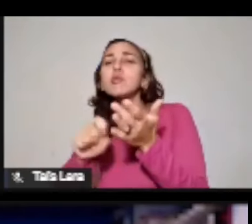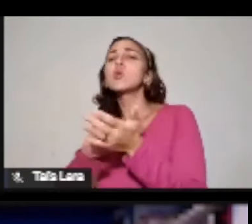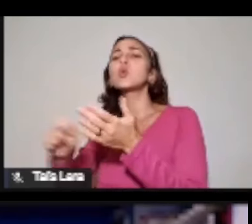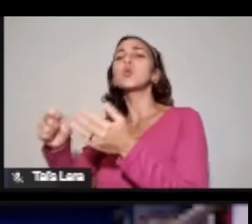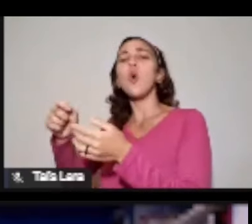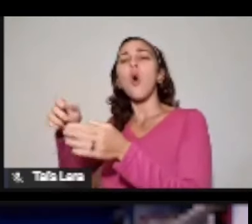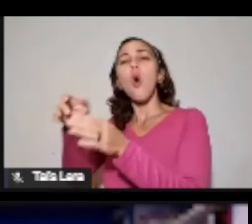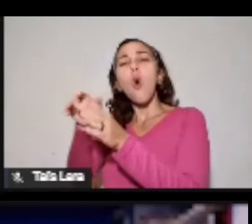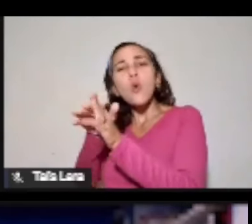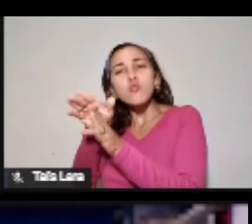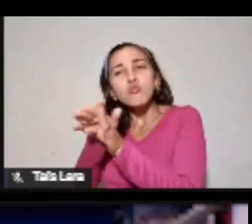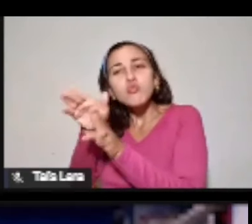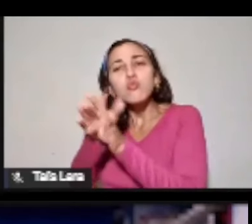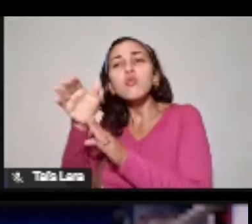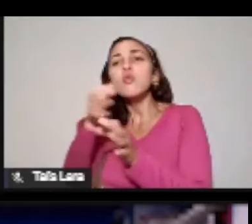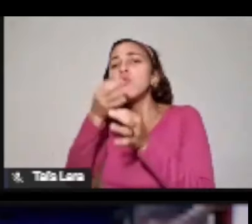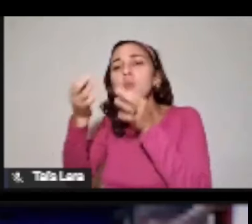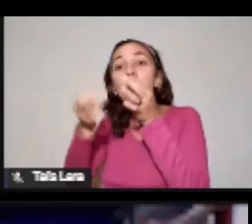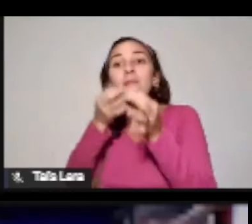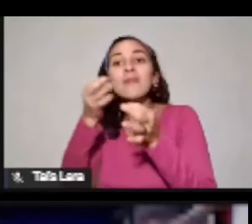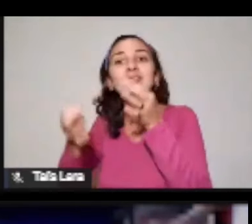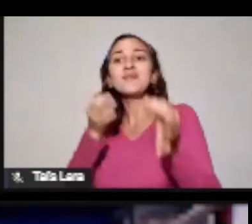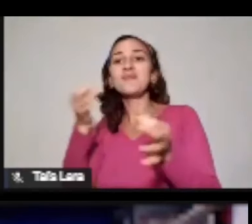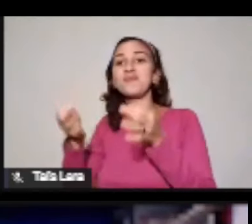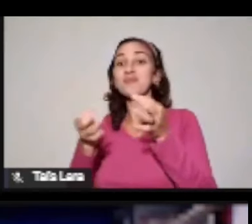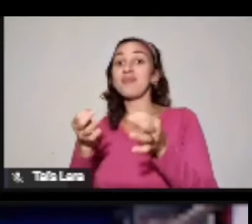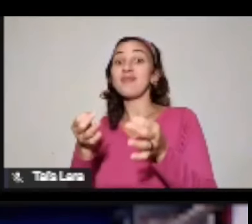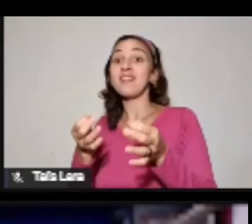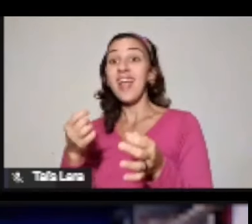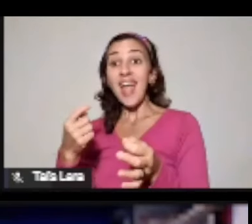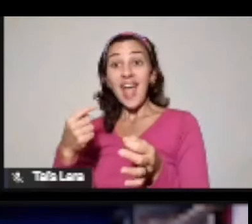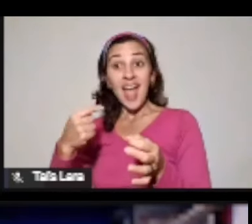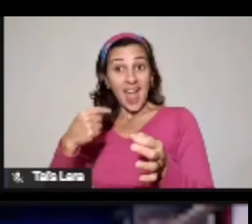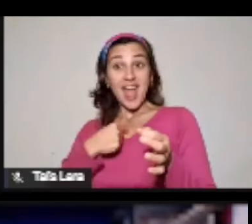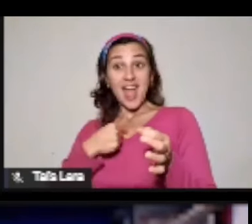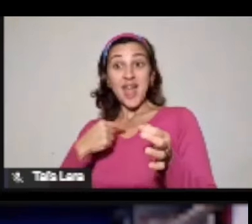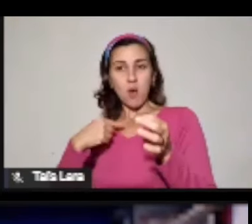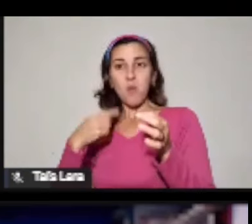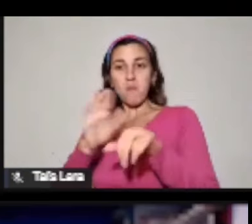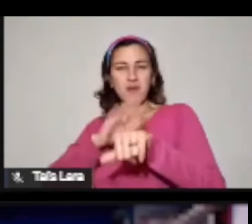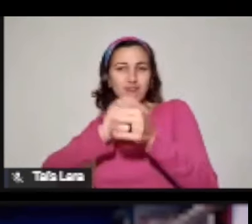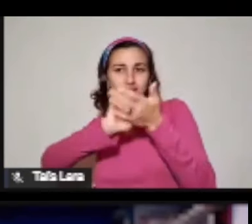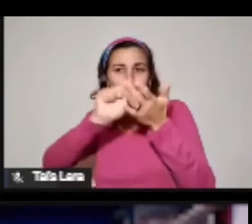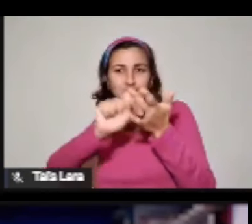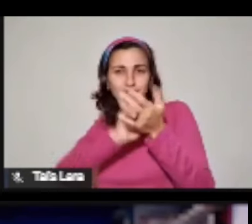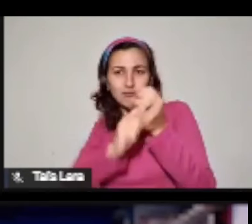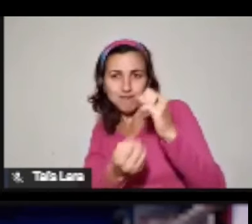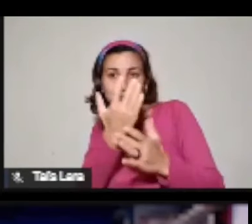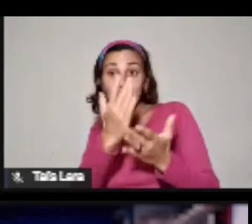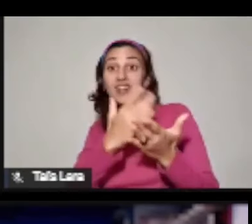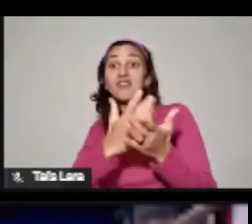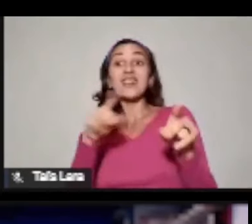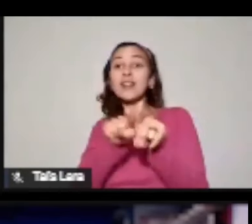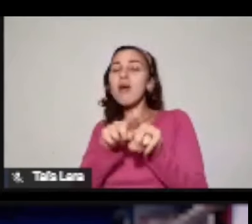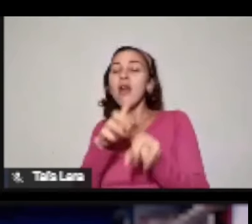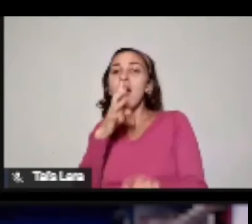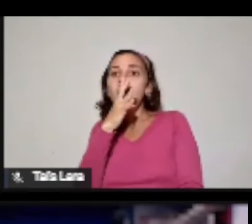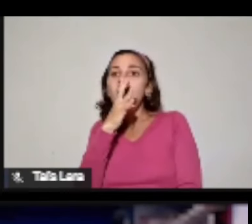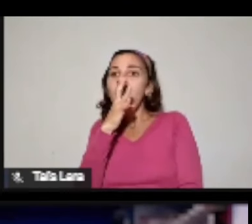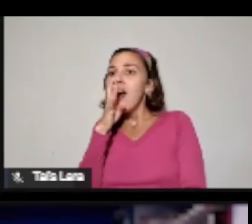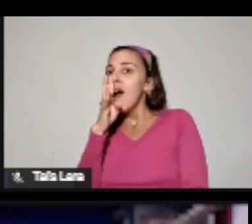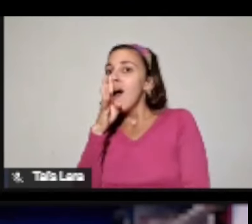aqui com essa cara, né, meio que de espectadora também, eu que sou autora, tô nessa também, junto com você. E eu acho maravilhoso a